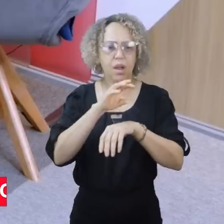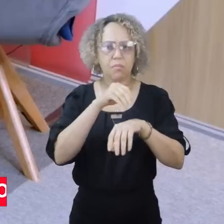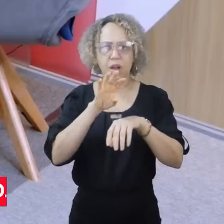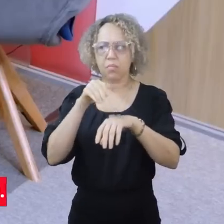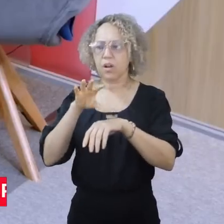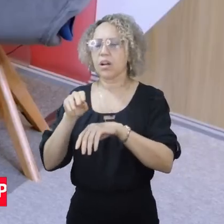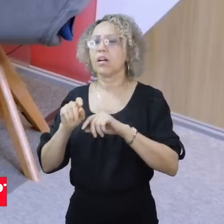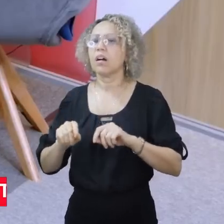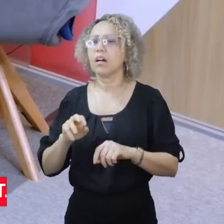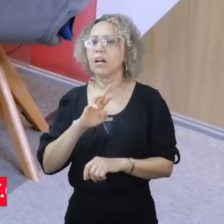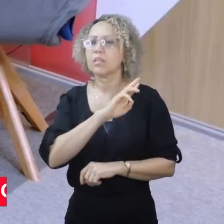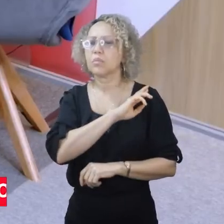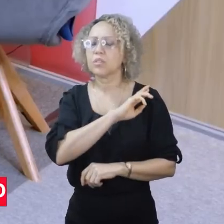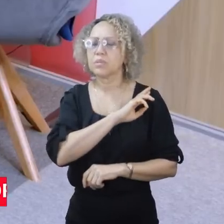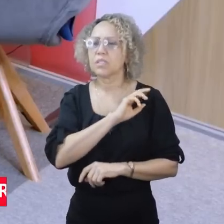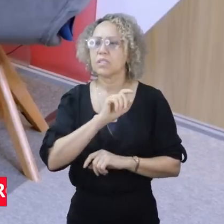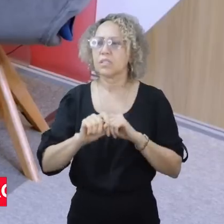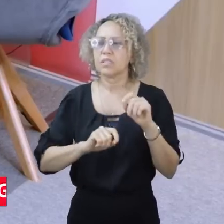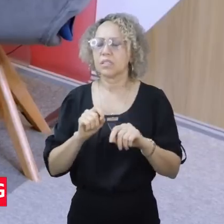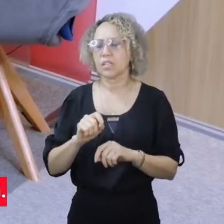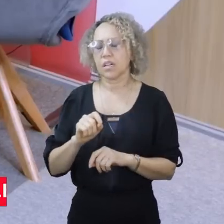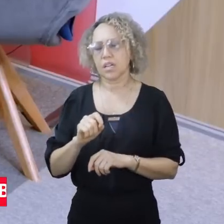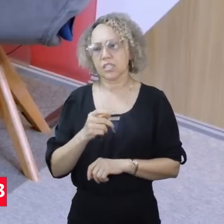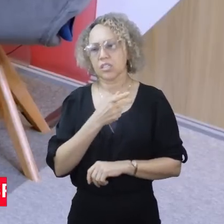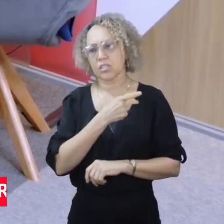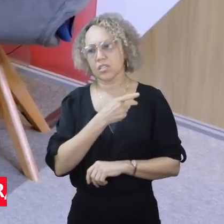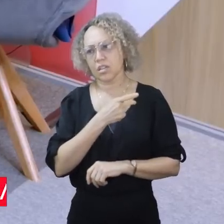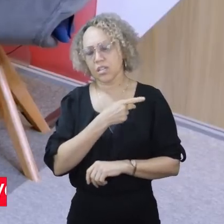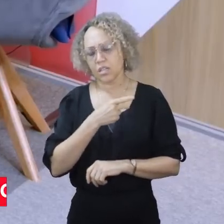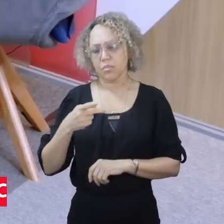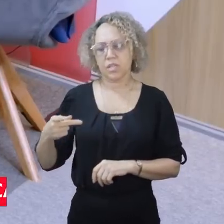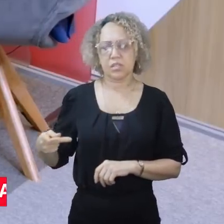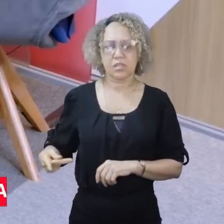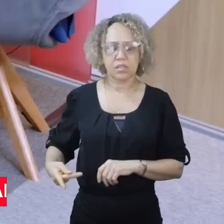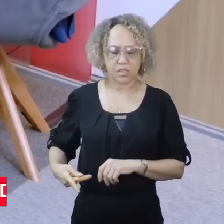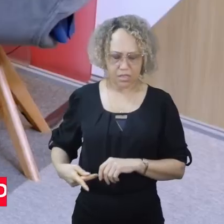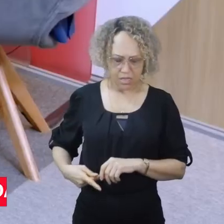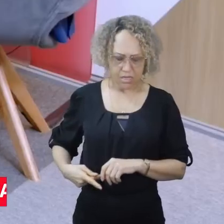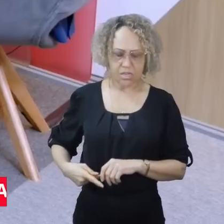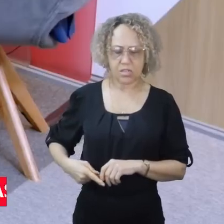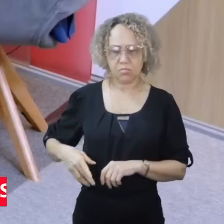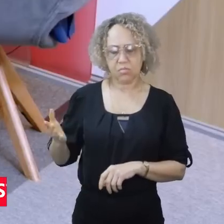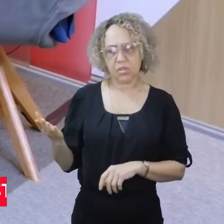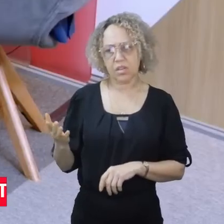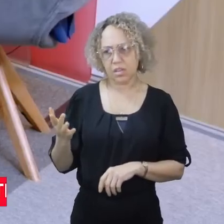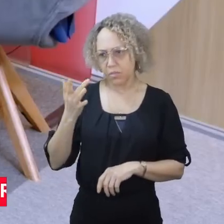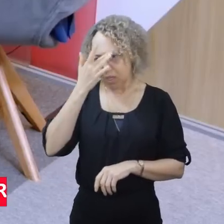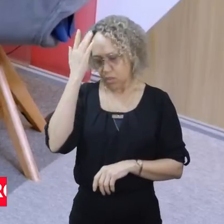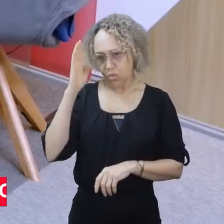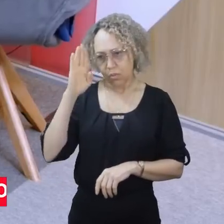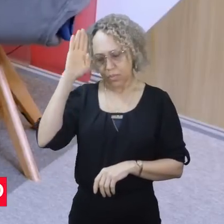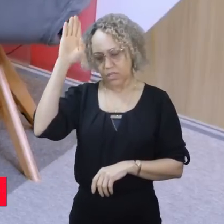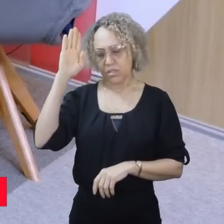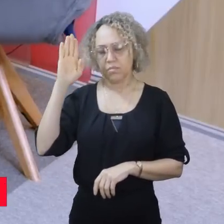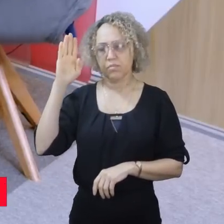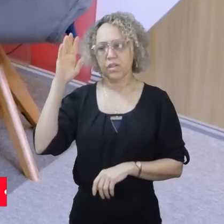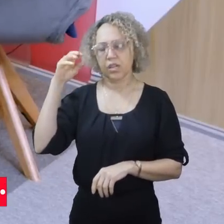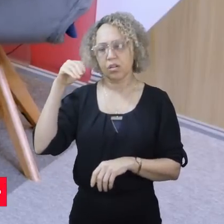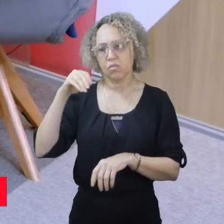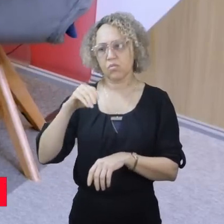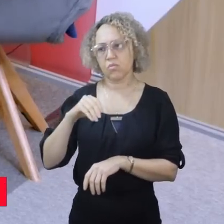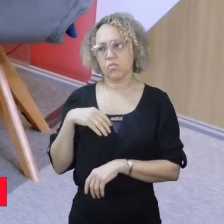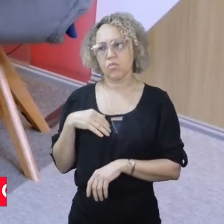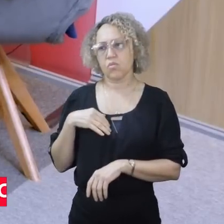a responsabilidade de chefes de Estado, como a senhora acabou de citar aí, né, esse post que foi